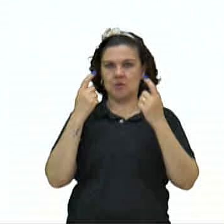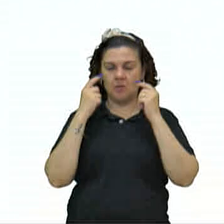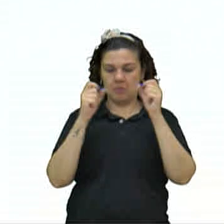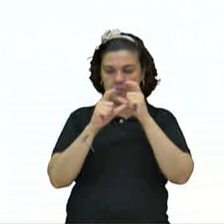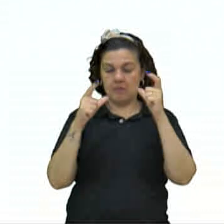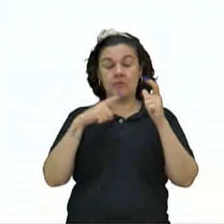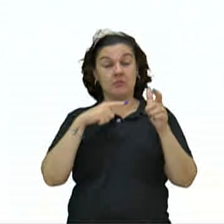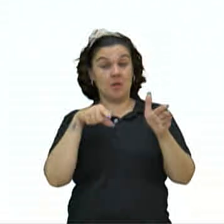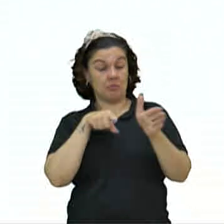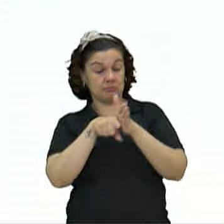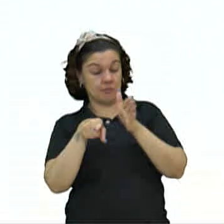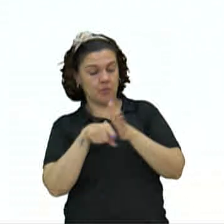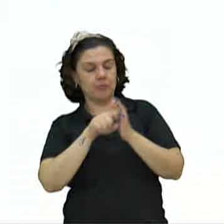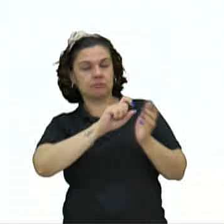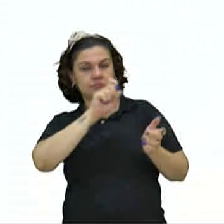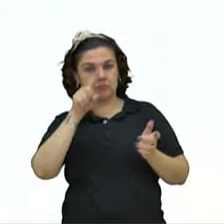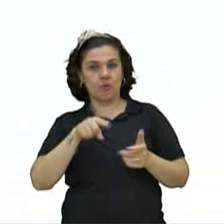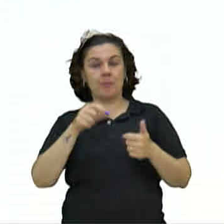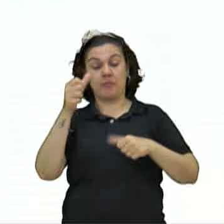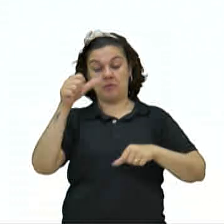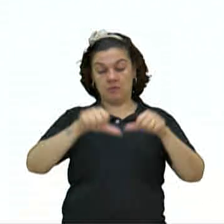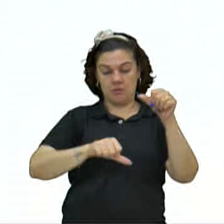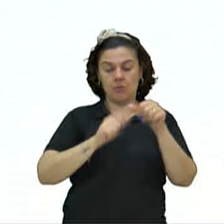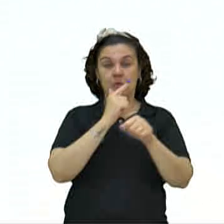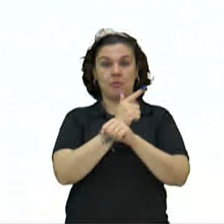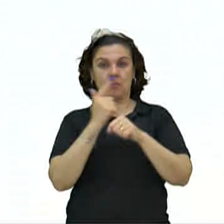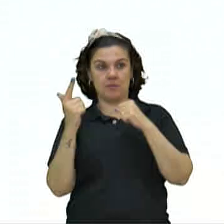ter uma questão relacionando química com